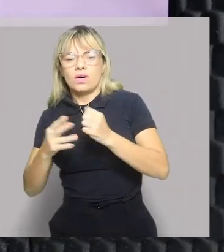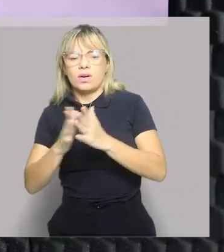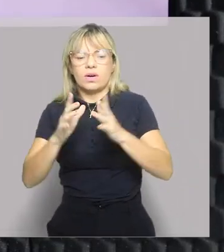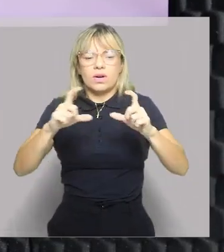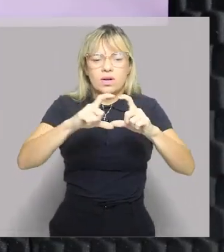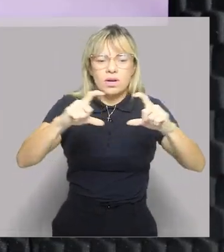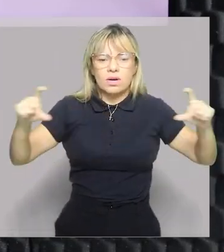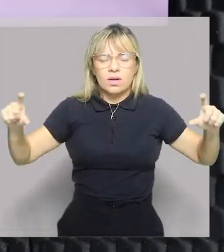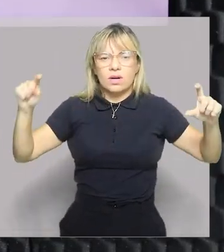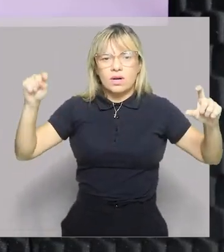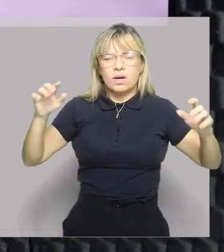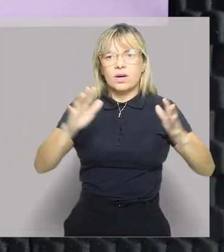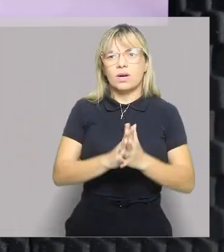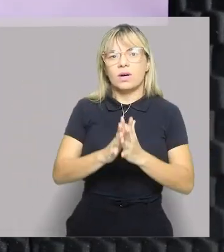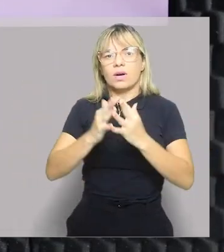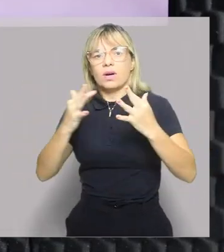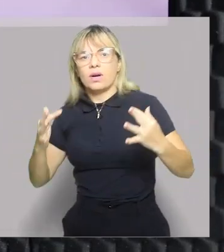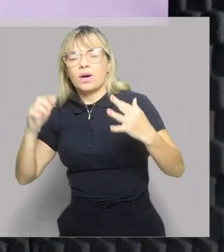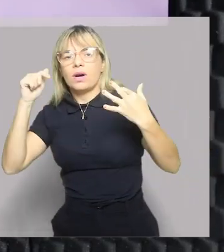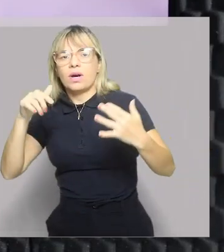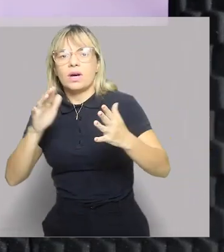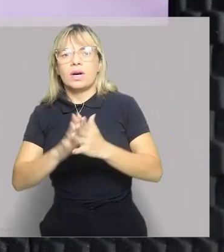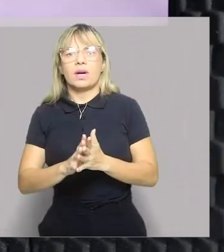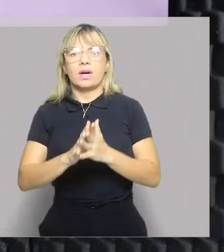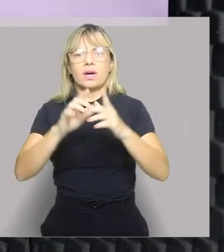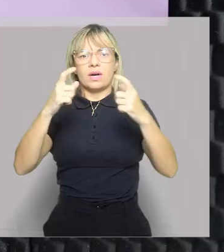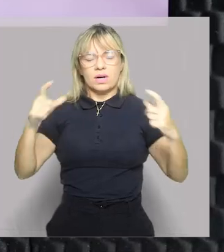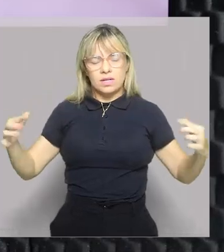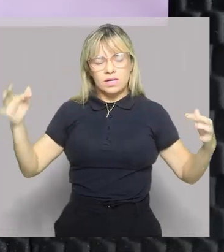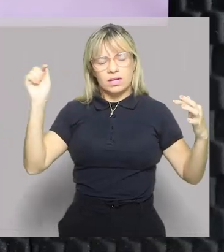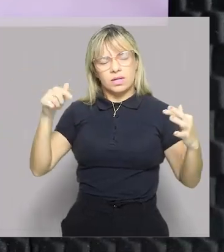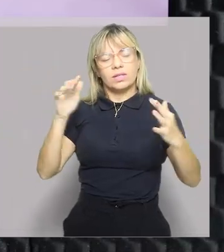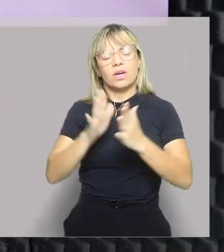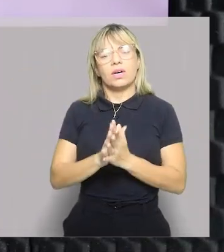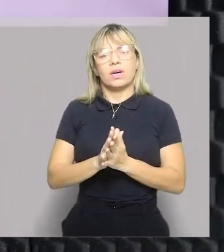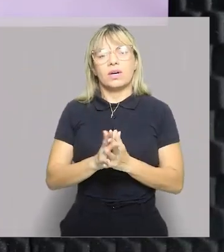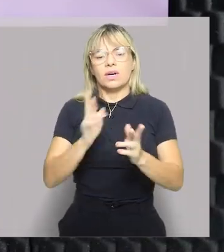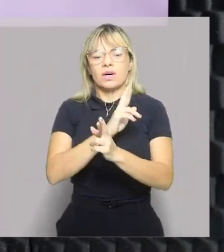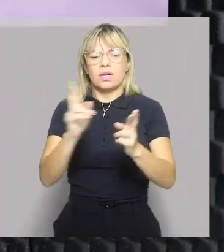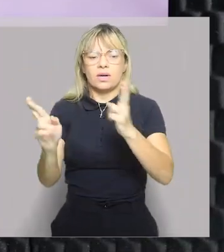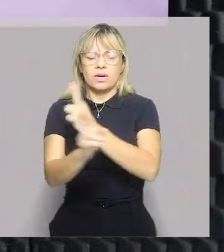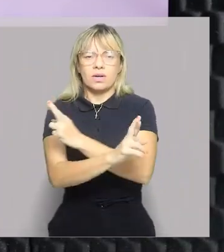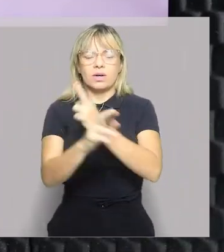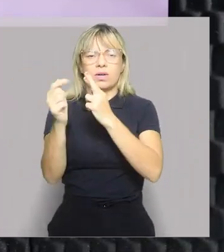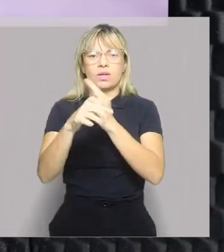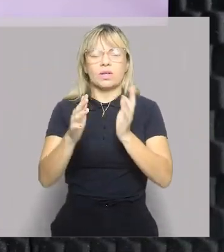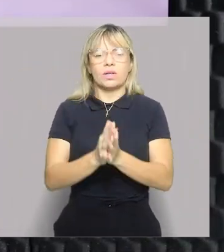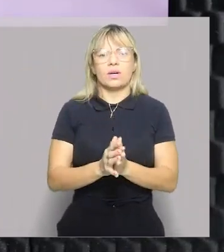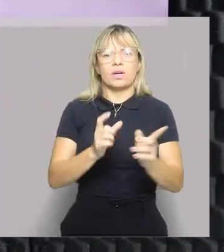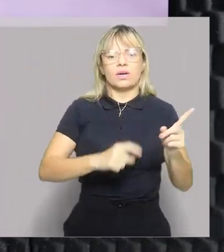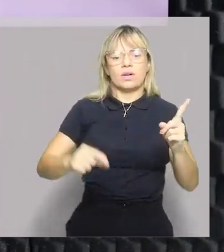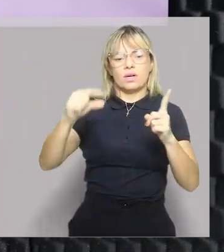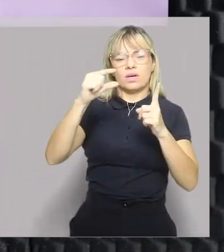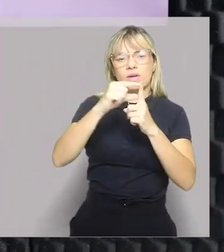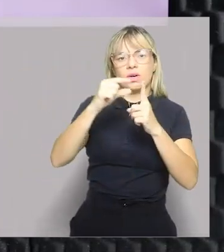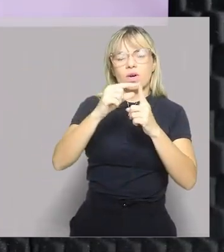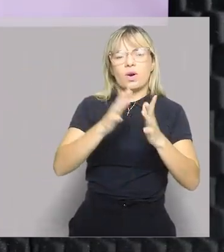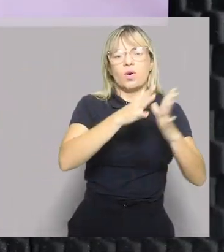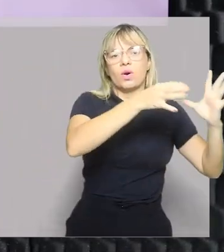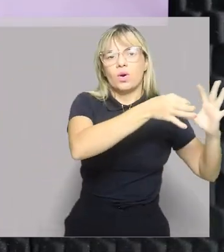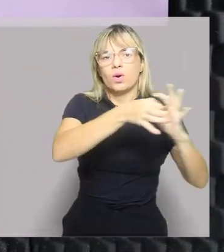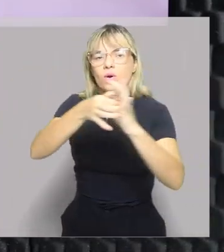que sintaxe é relação. Então, o que determina a função de um termo é o